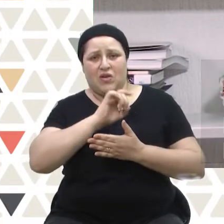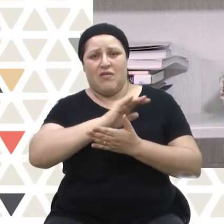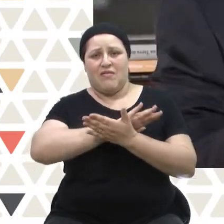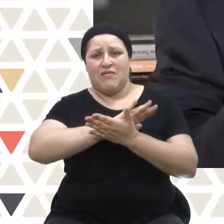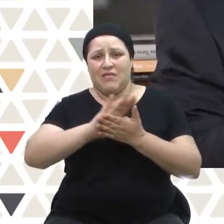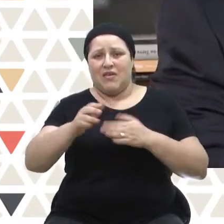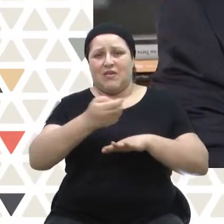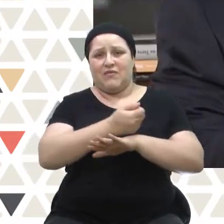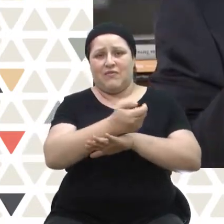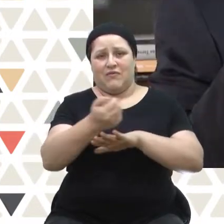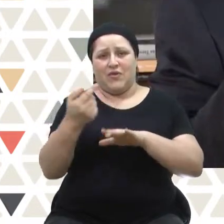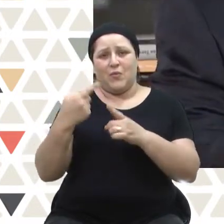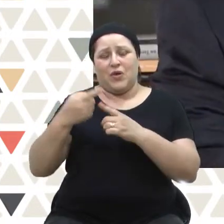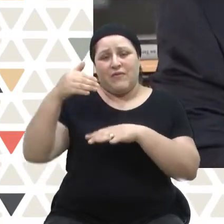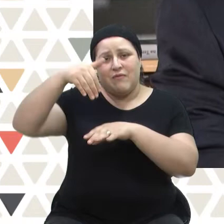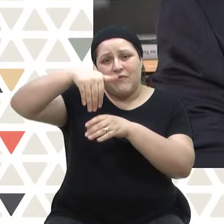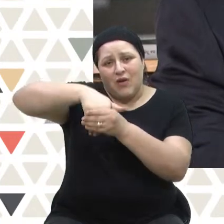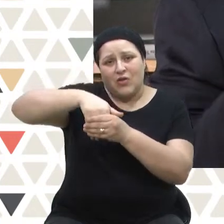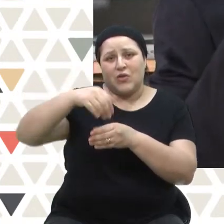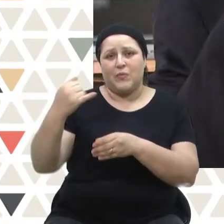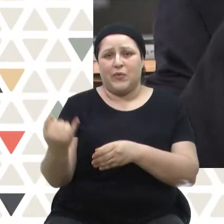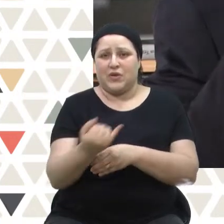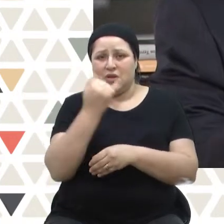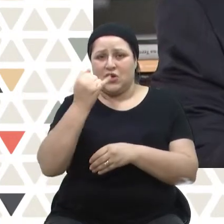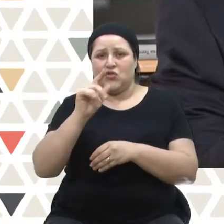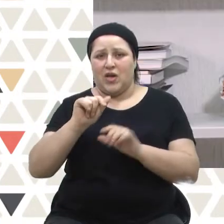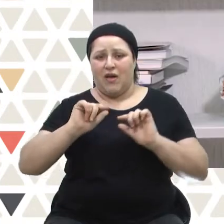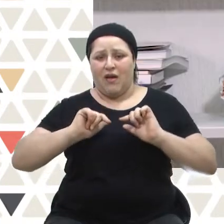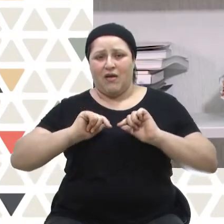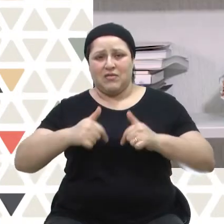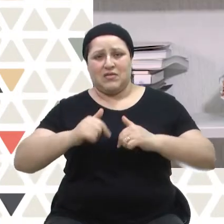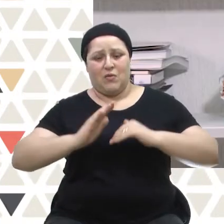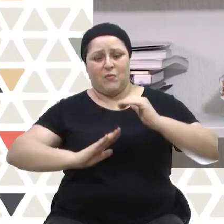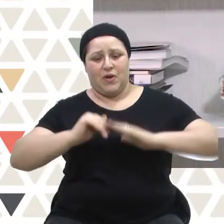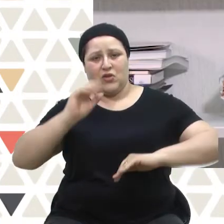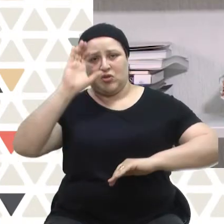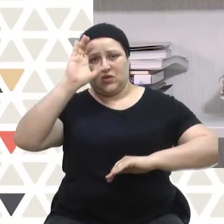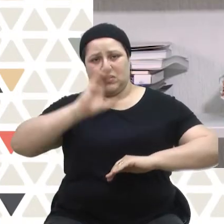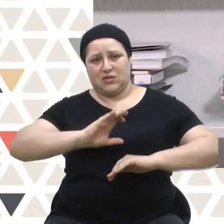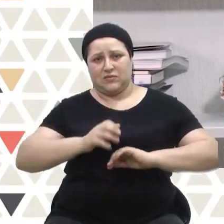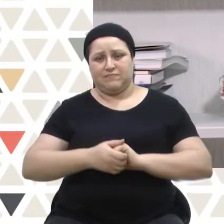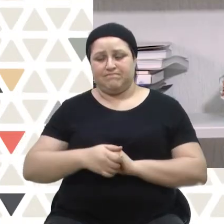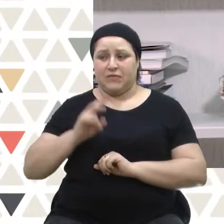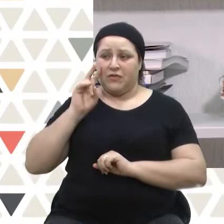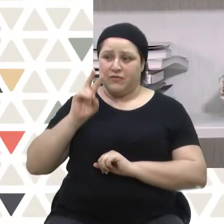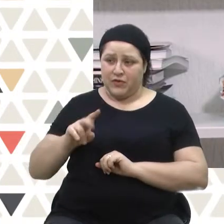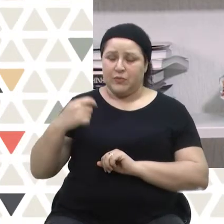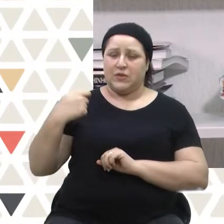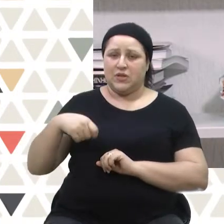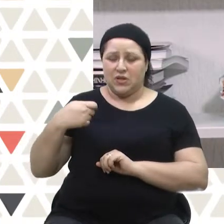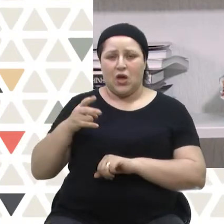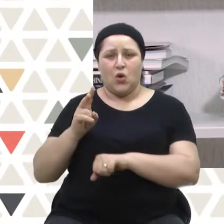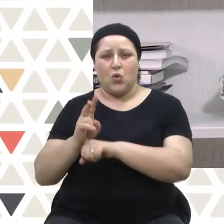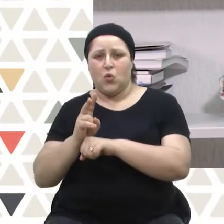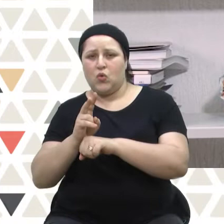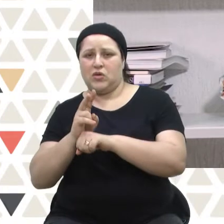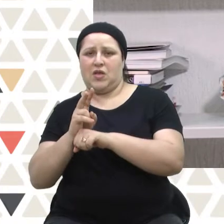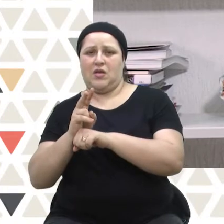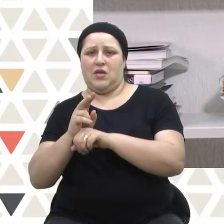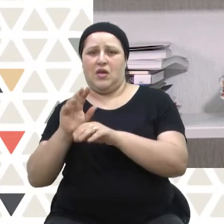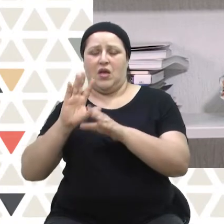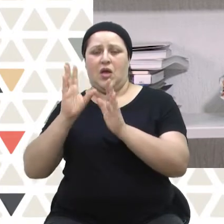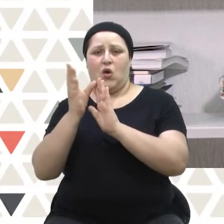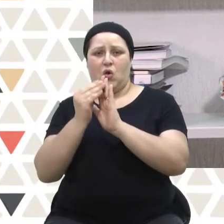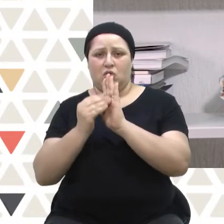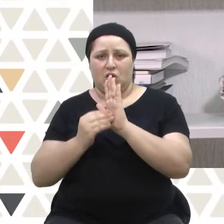é crime. Porque nós precisamos de eleições limpas, eleições sem mentiras, eleições sem fake news, porque o voto é muito importante. O voto